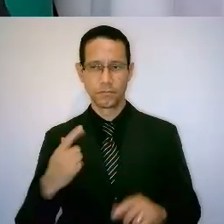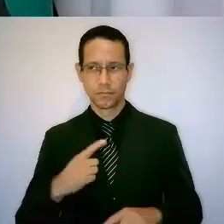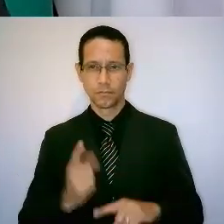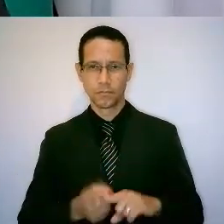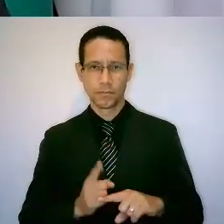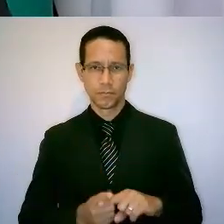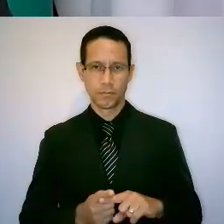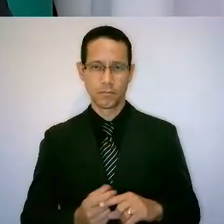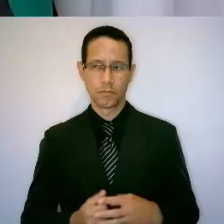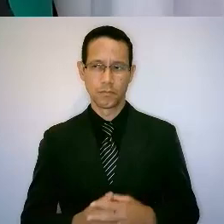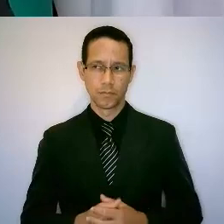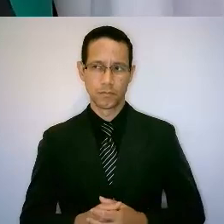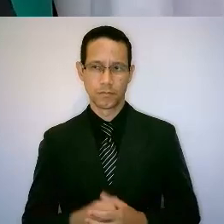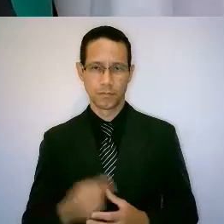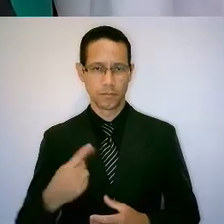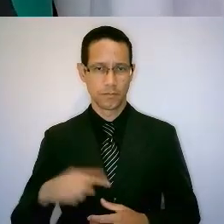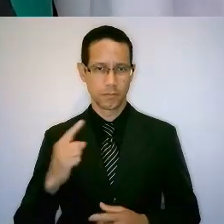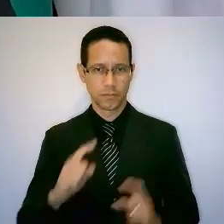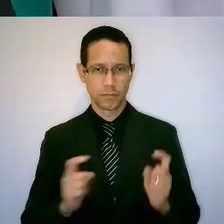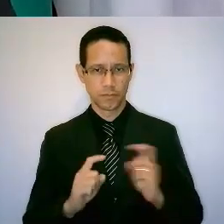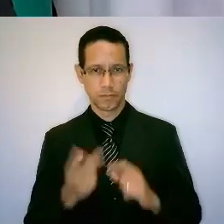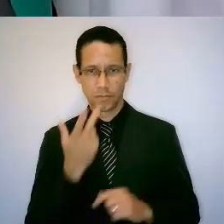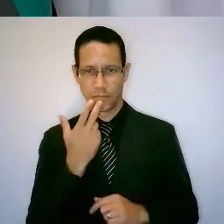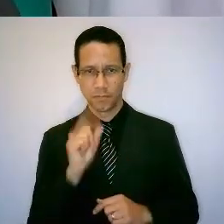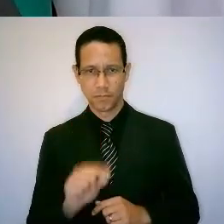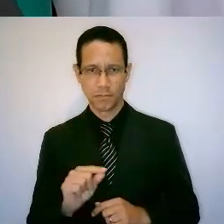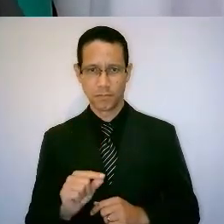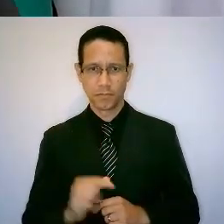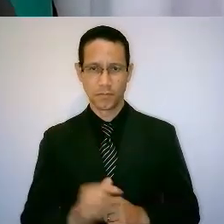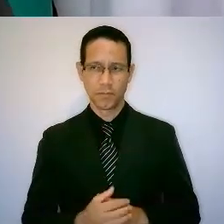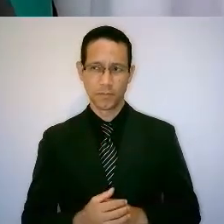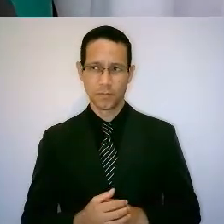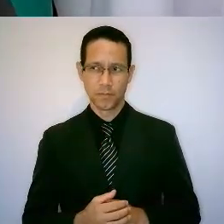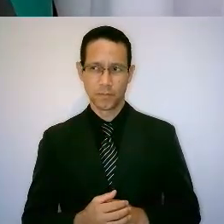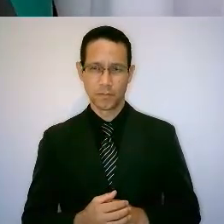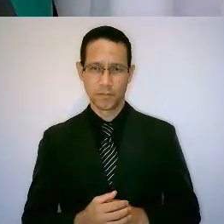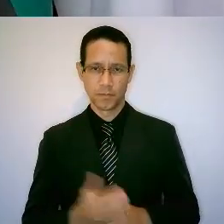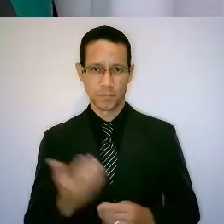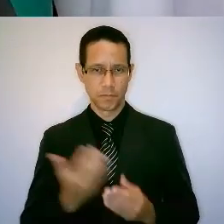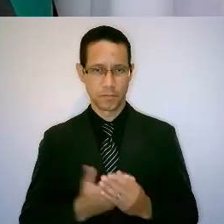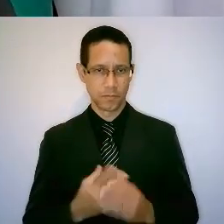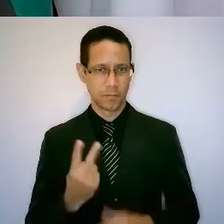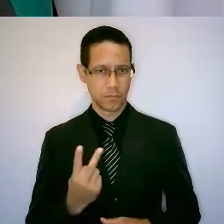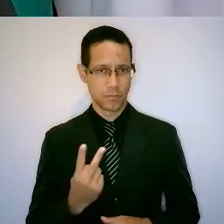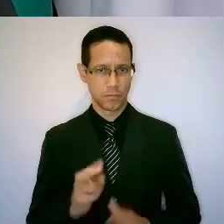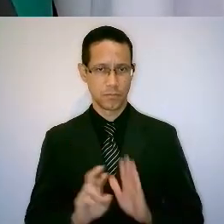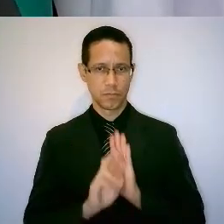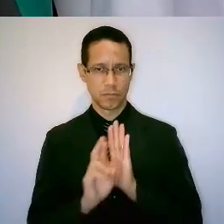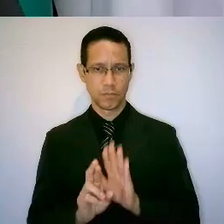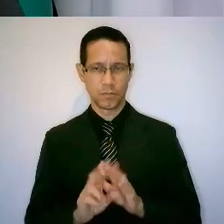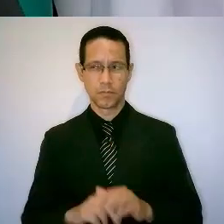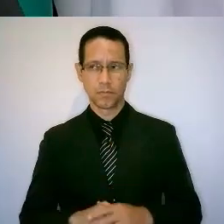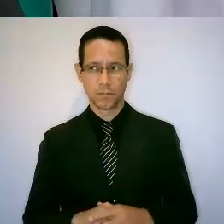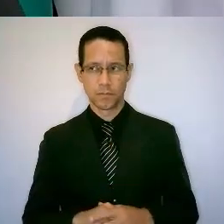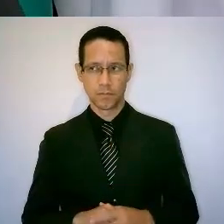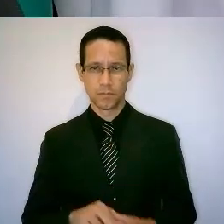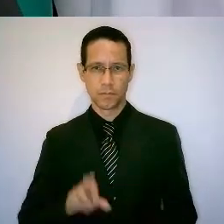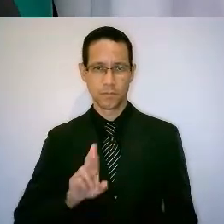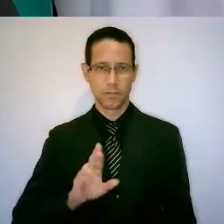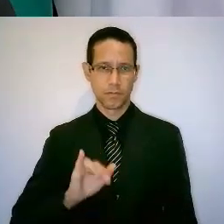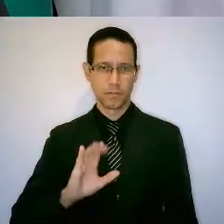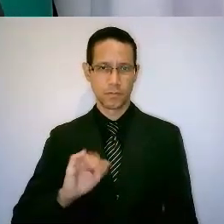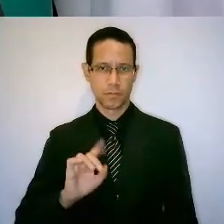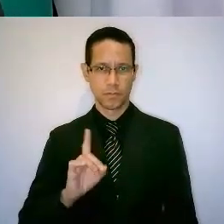sessão anterior aquela questão do dois processos na relatoria do Dr Ricardo que tem a suspensão